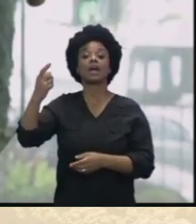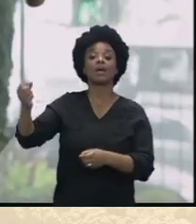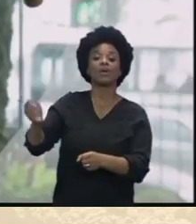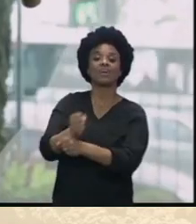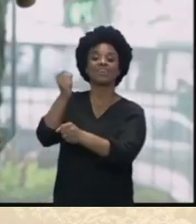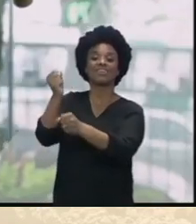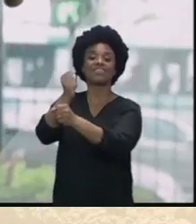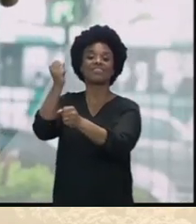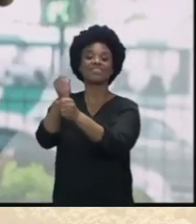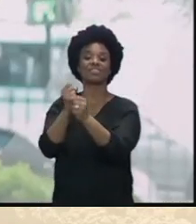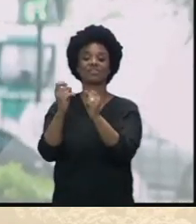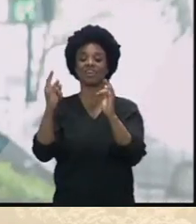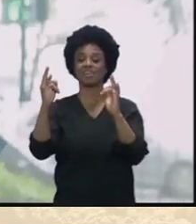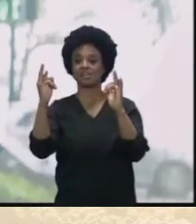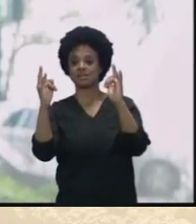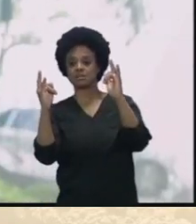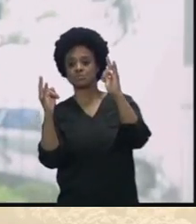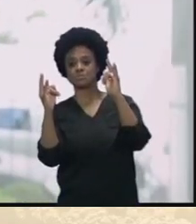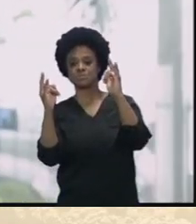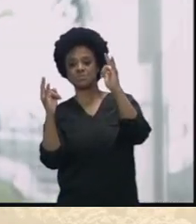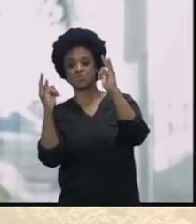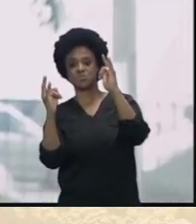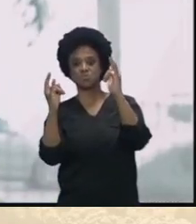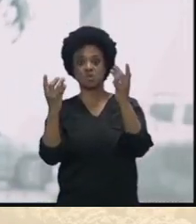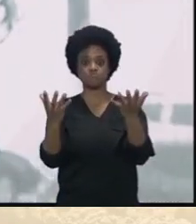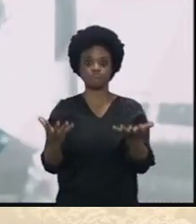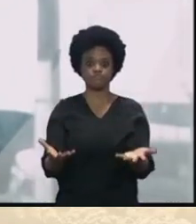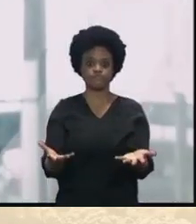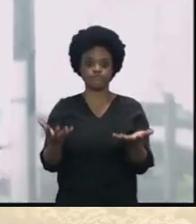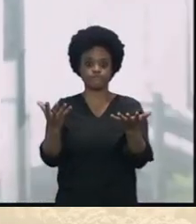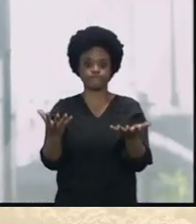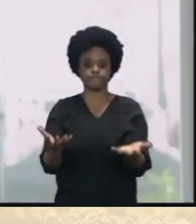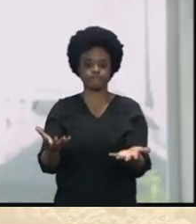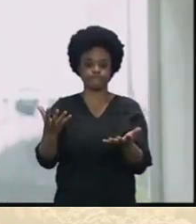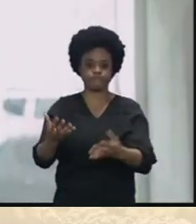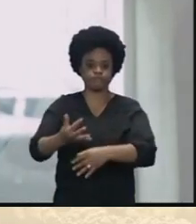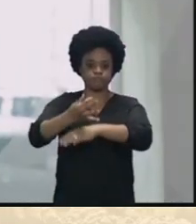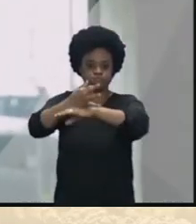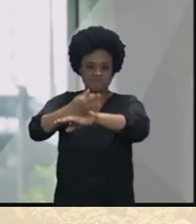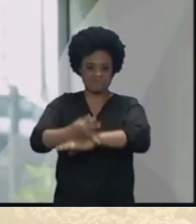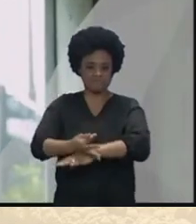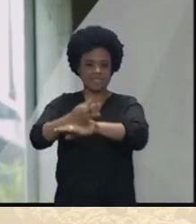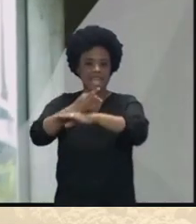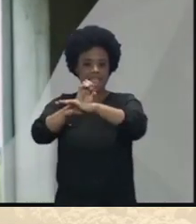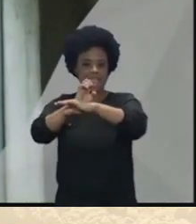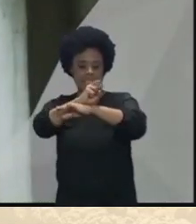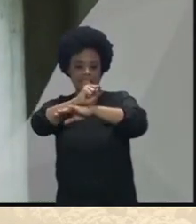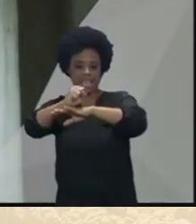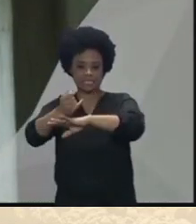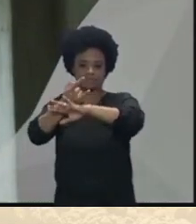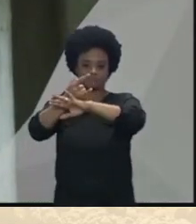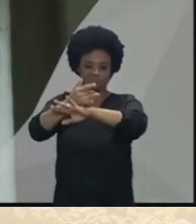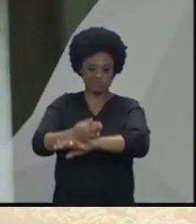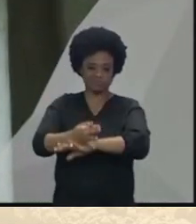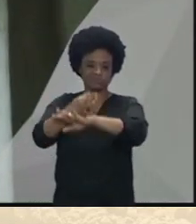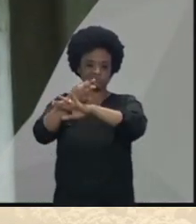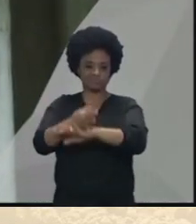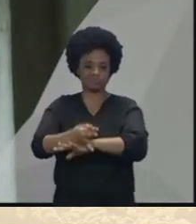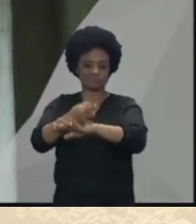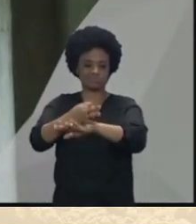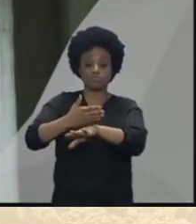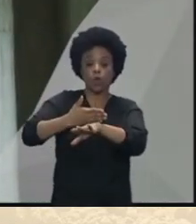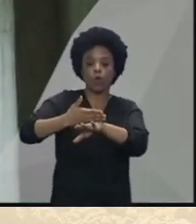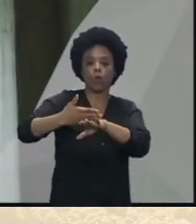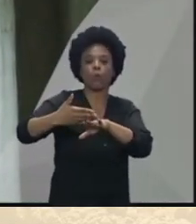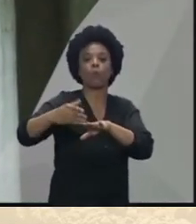lado. Aí os quinhões de carga, as tensões que espraiam lá das sapatas vizinhas, começa